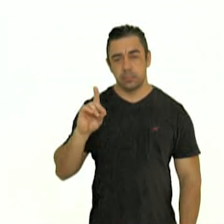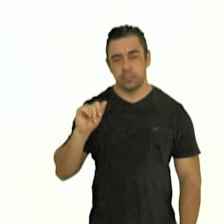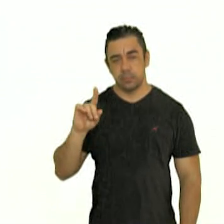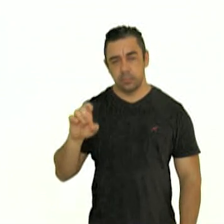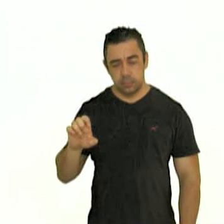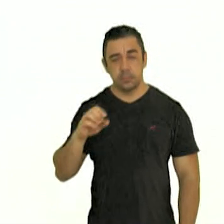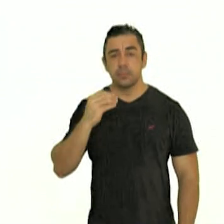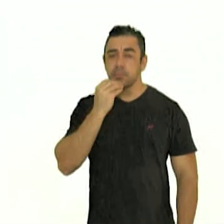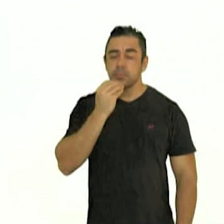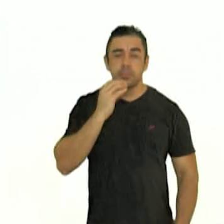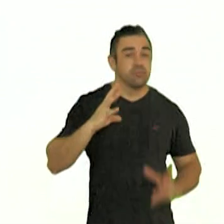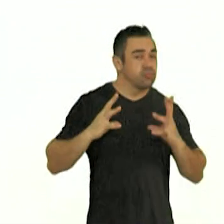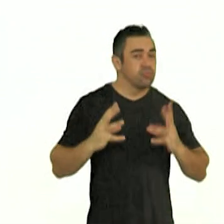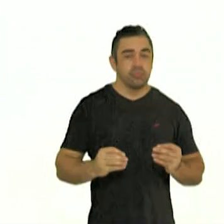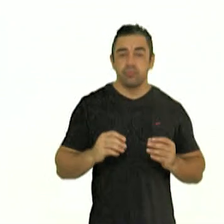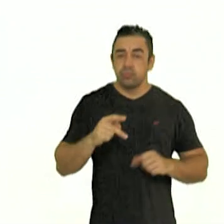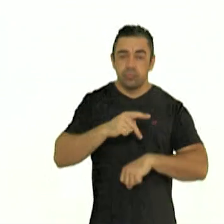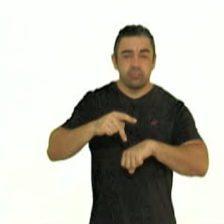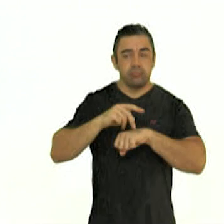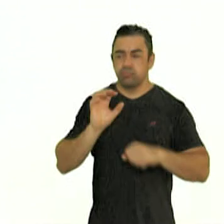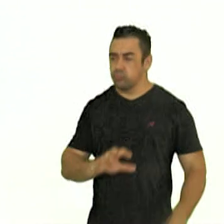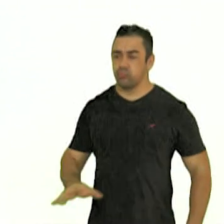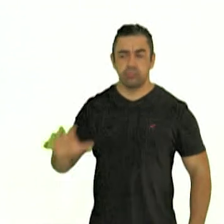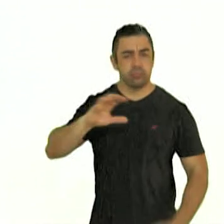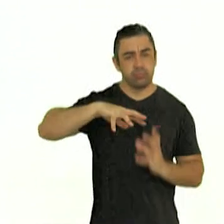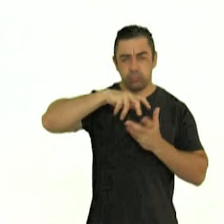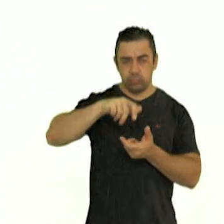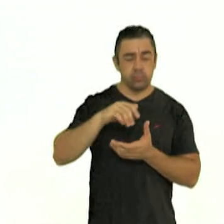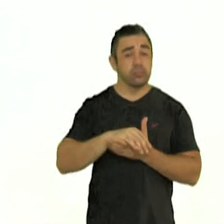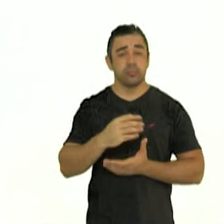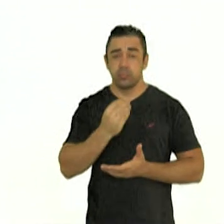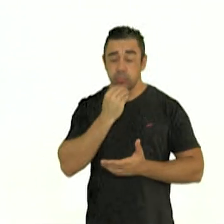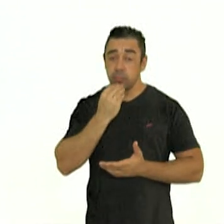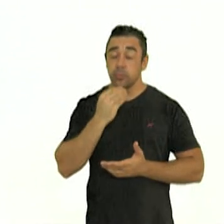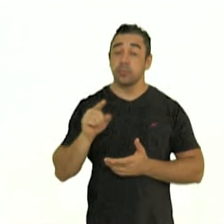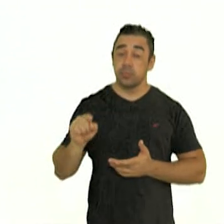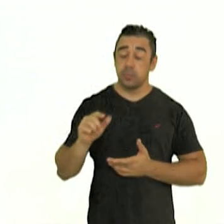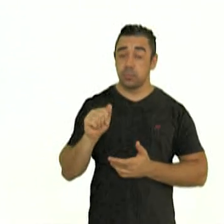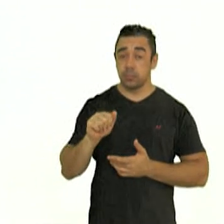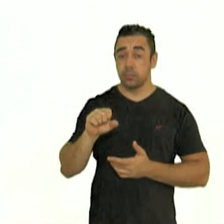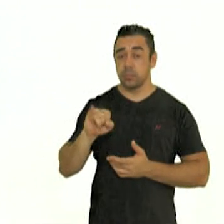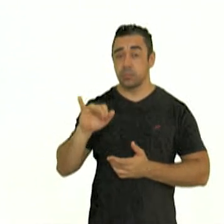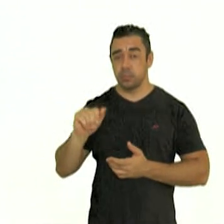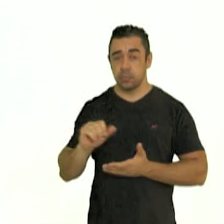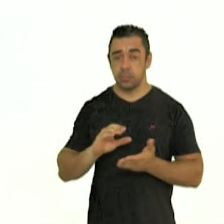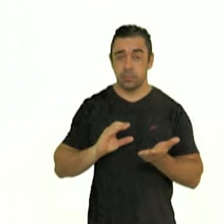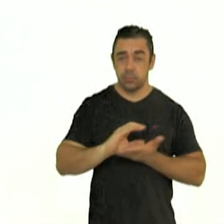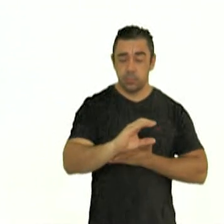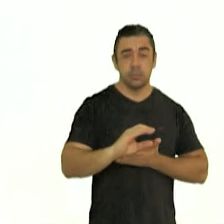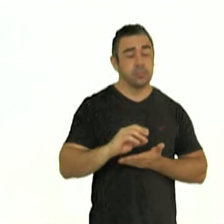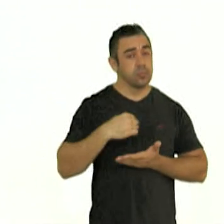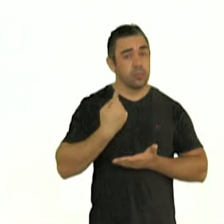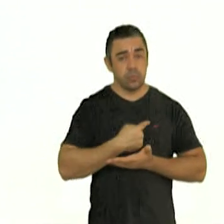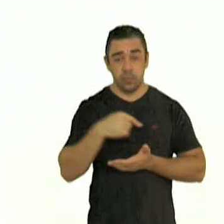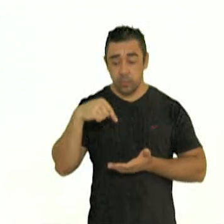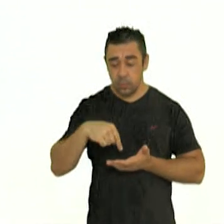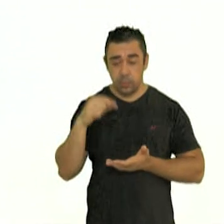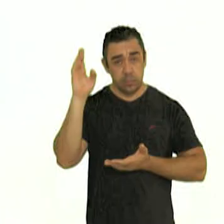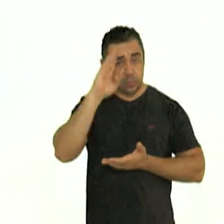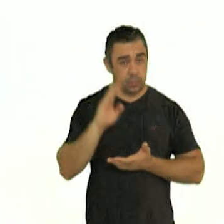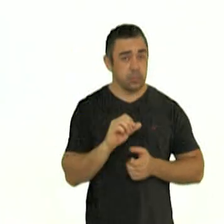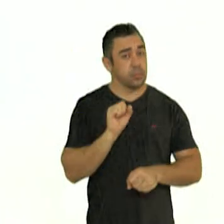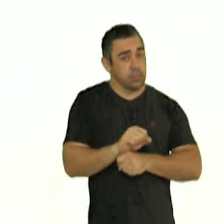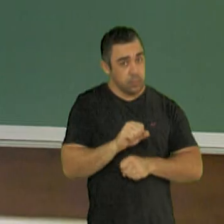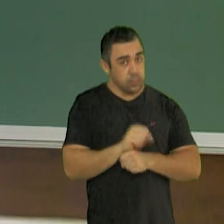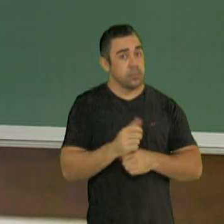do continente. A gente viu na última aula que a Ásia vem investindo muito nisso. Esperamos, né, que urgentemente essa notícia chegue aqui na